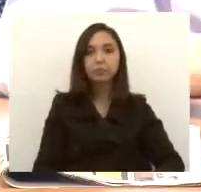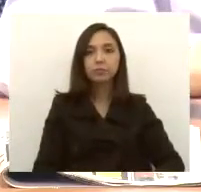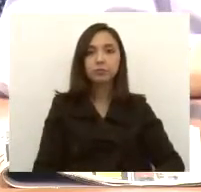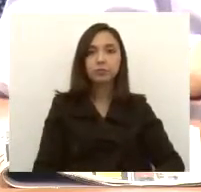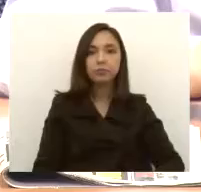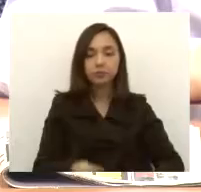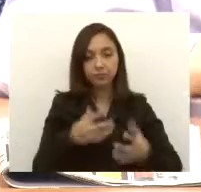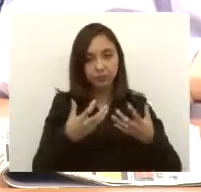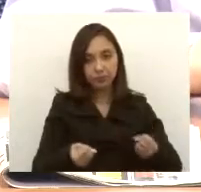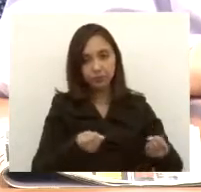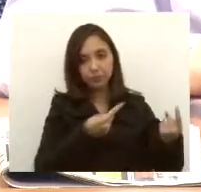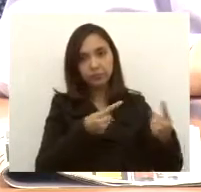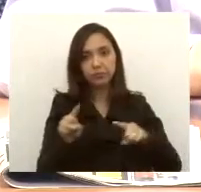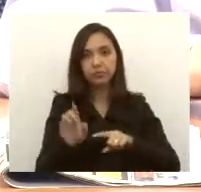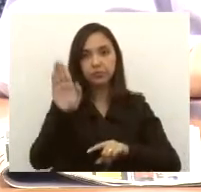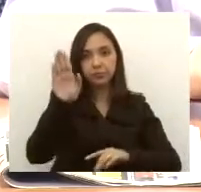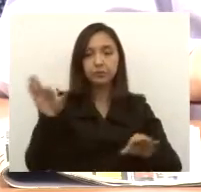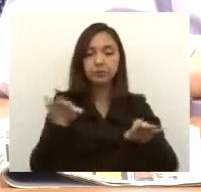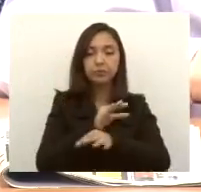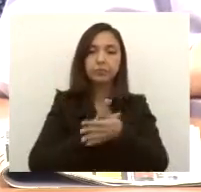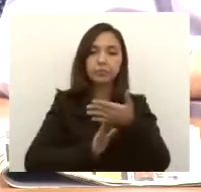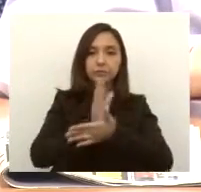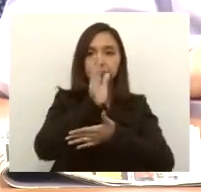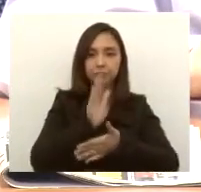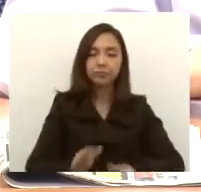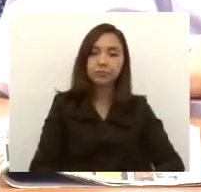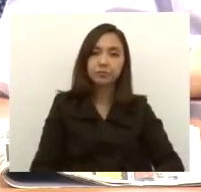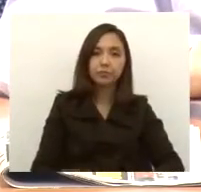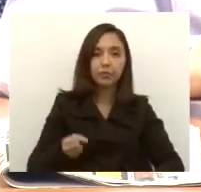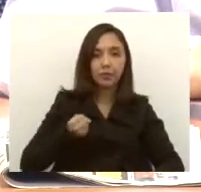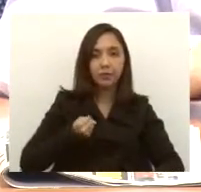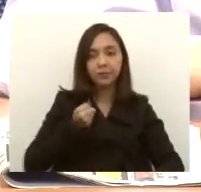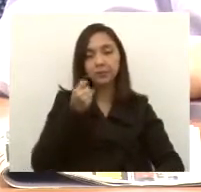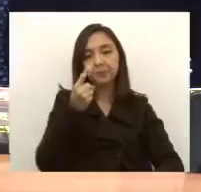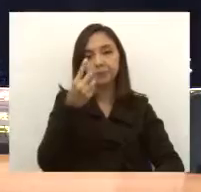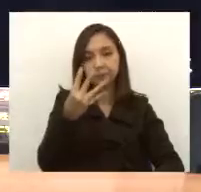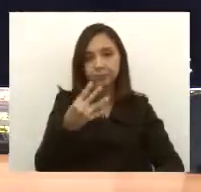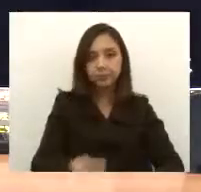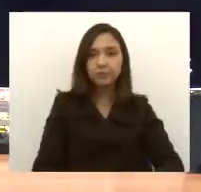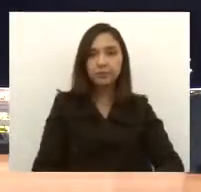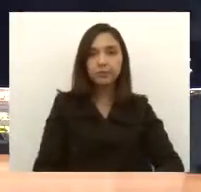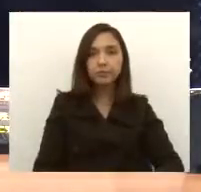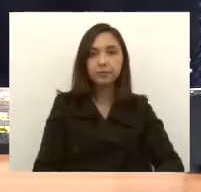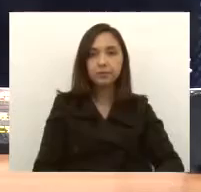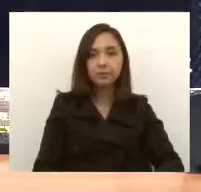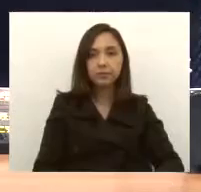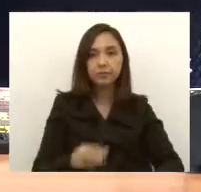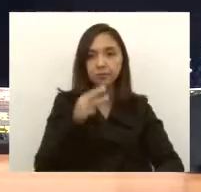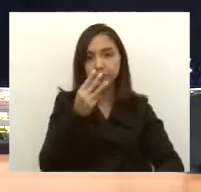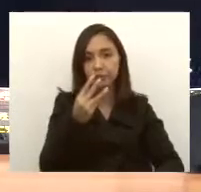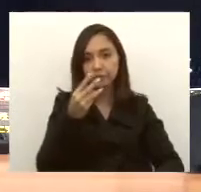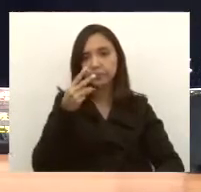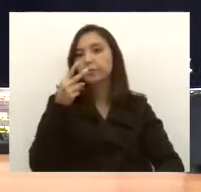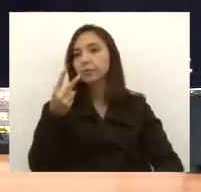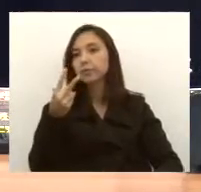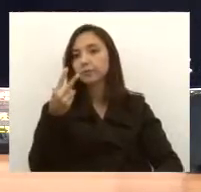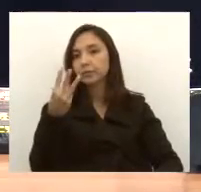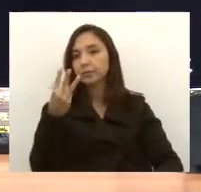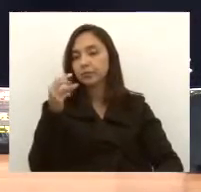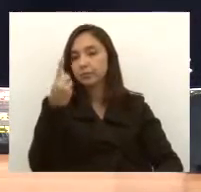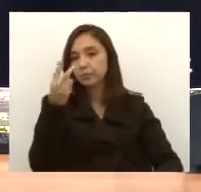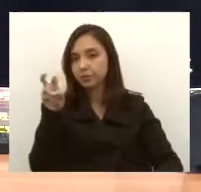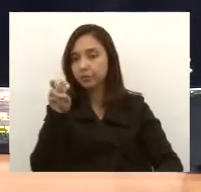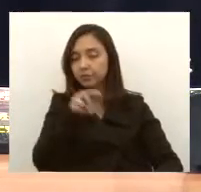votação. Os vereadores favoráveis permanecem comissões, contrários se manifestem. Encerrada a votação, aprovada em caminho. Item 14. Leitura, discussão e votação do requerimento 3.315 de